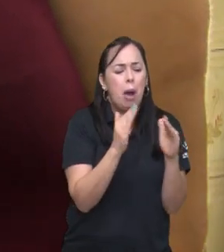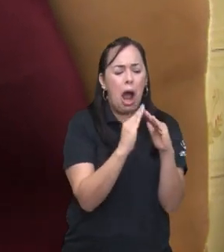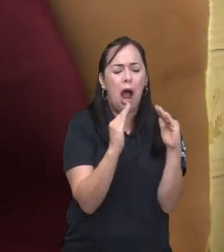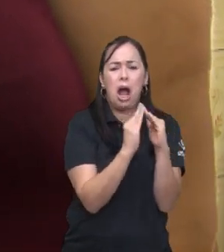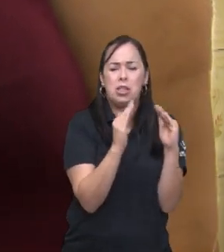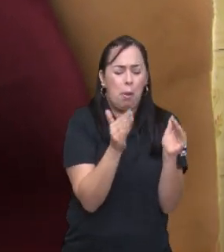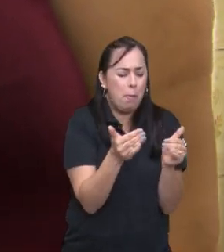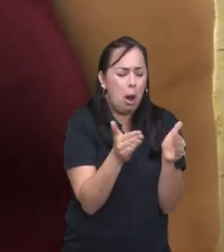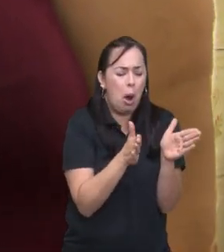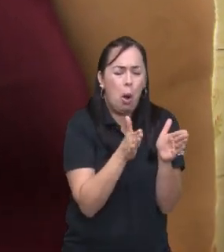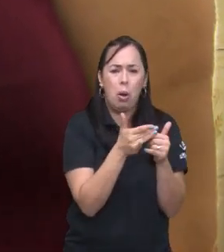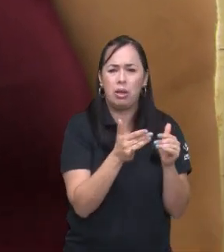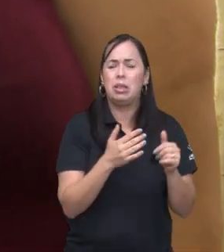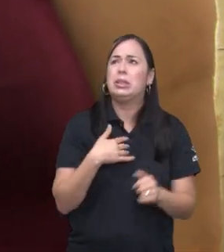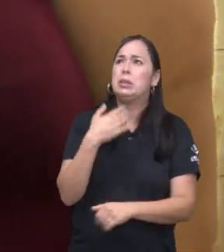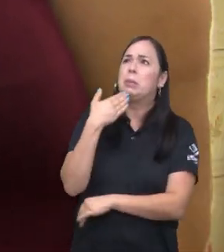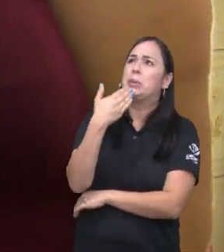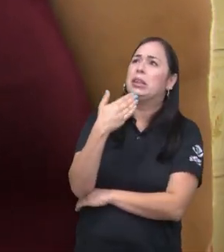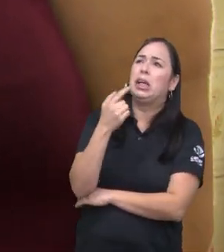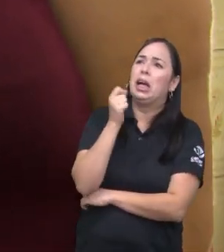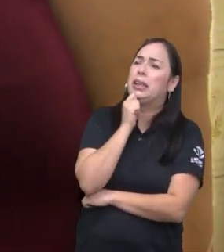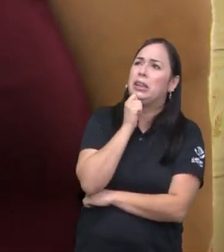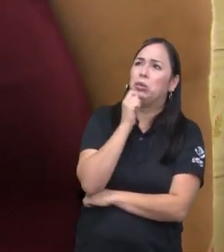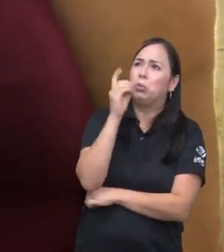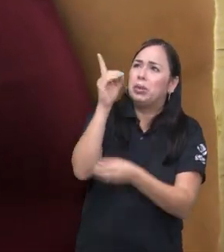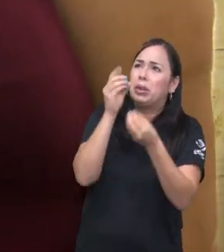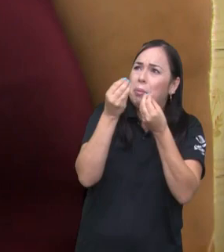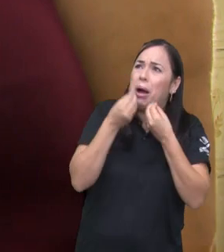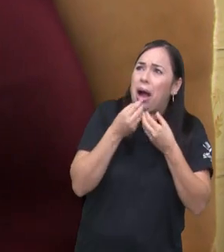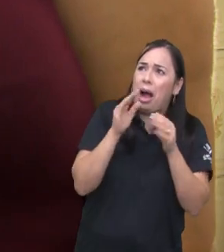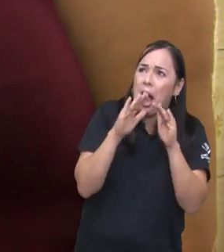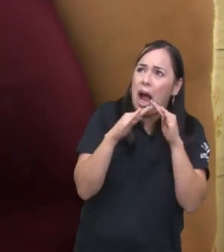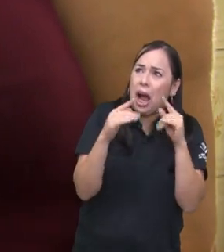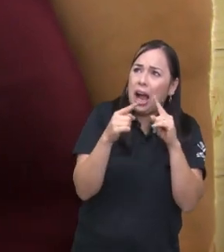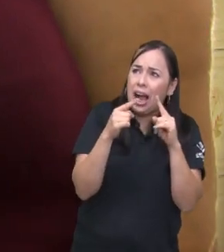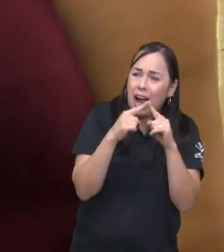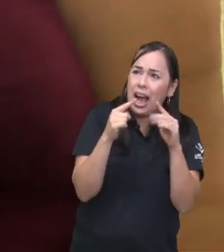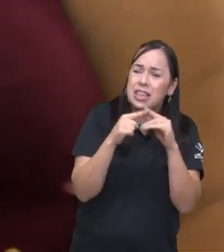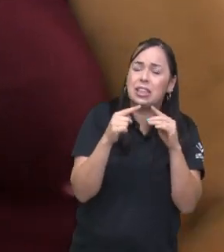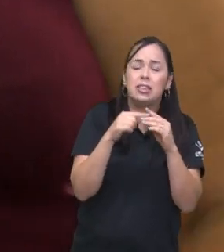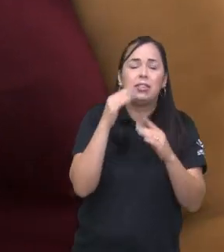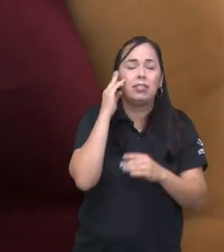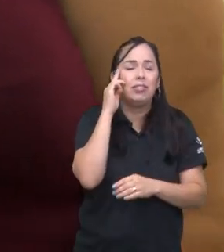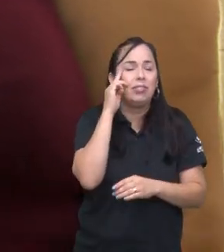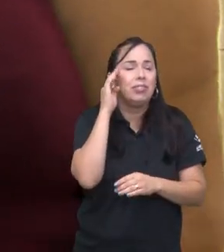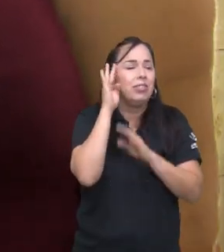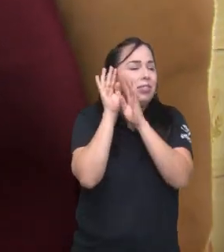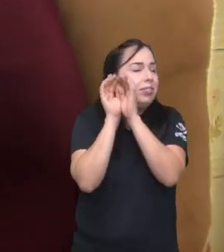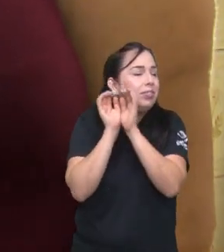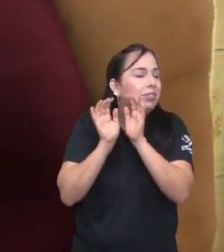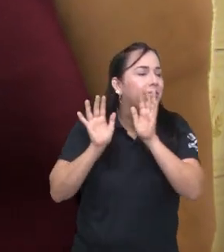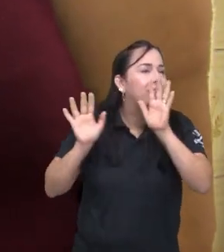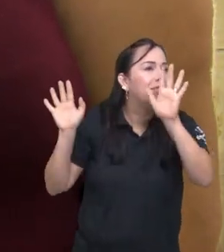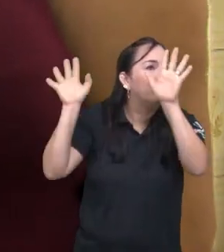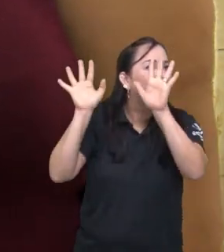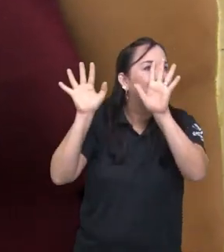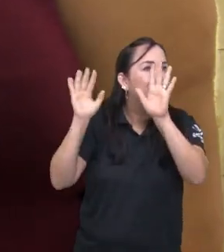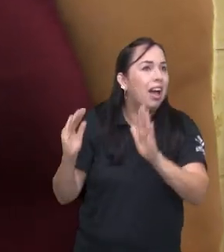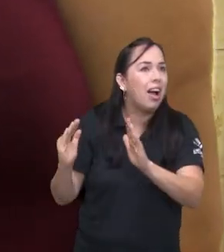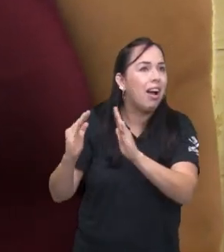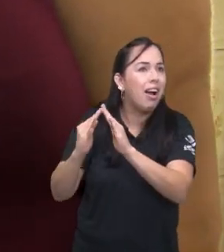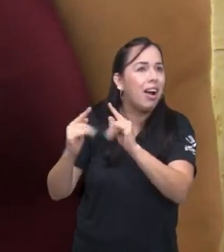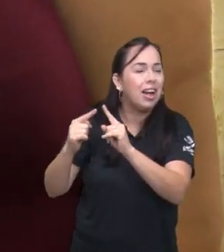como. Aí eu falei, ai Senhor, me dá uma casa para mim. E fui mentalizando do jeitinho que está aqui, uma casa grande.